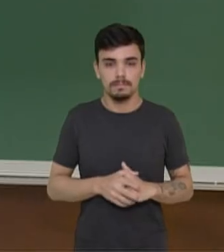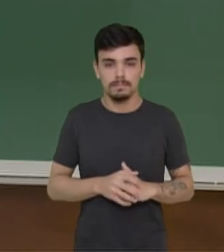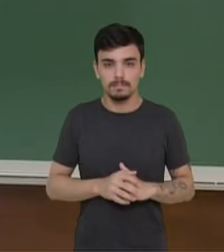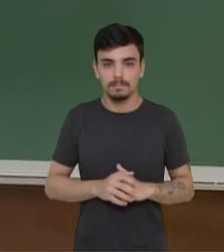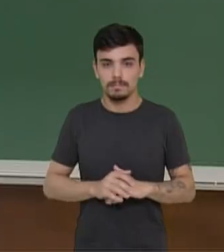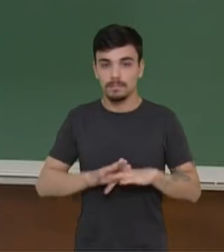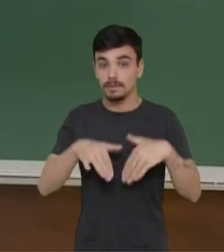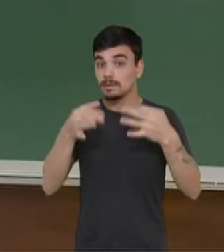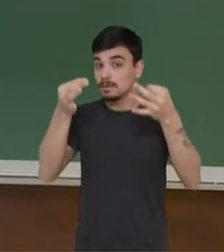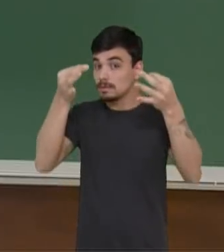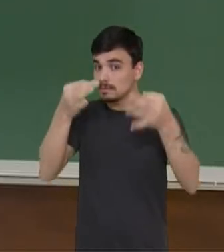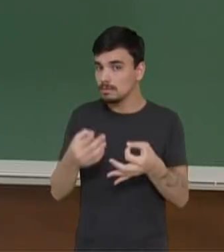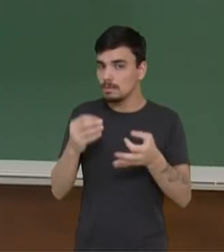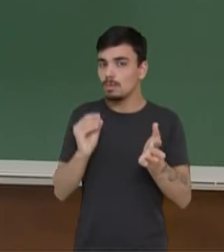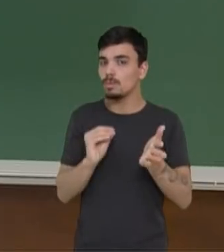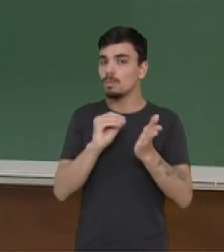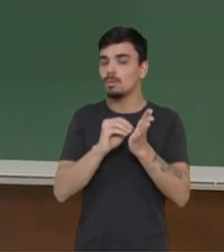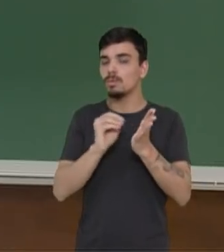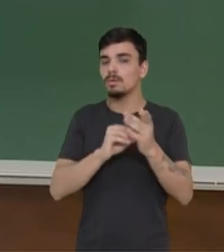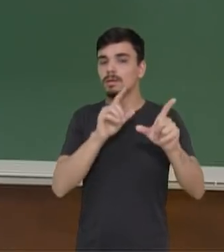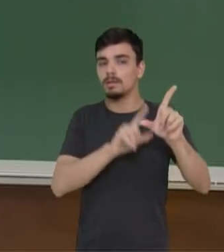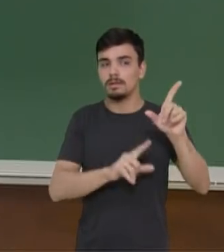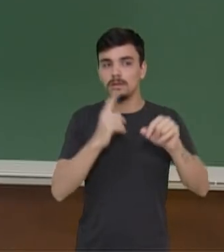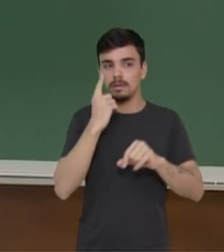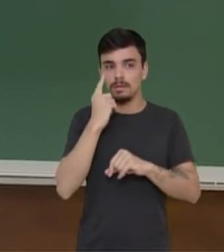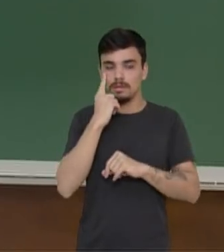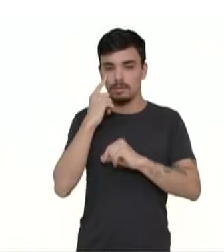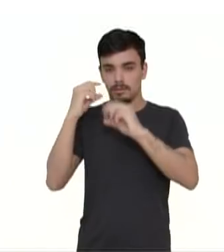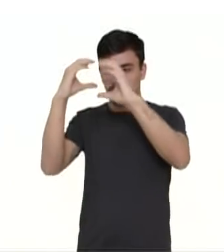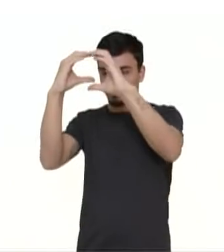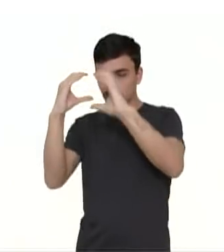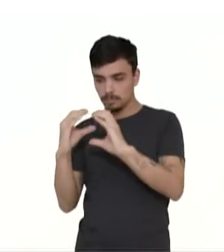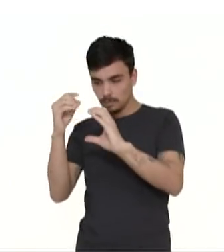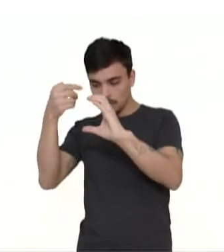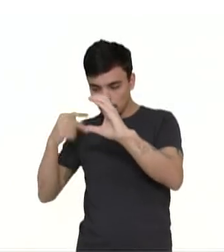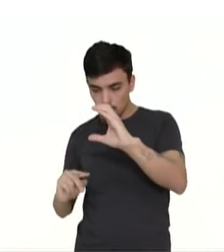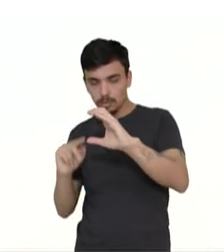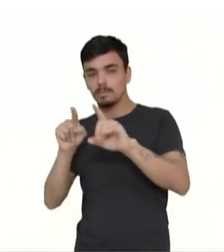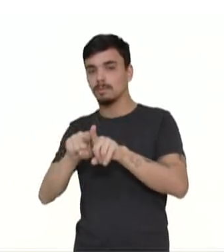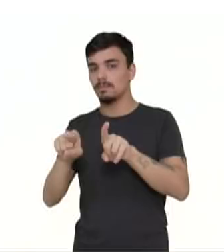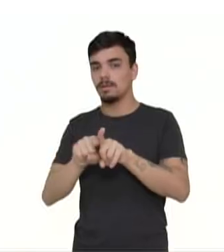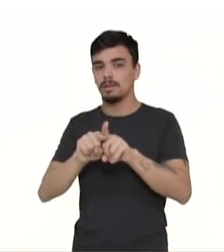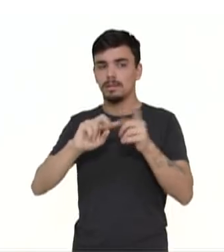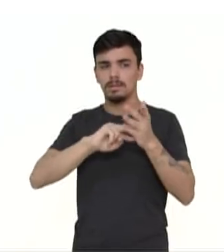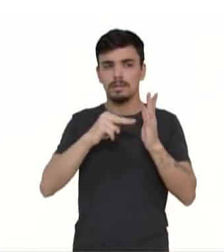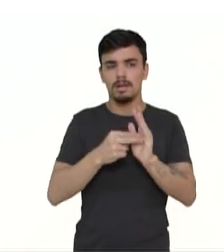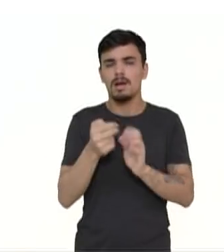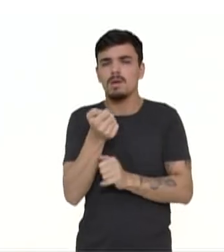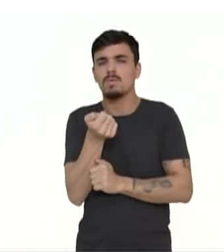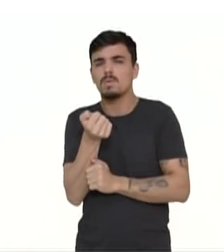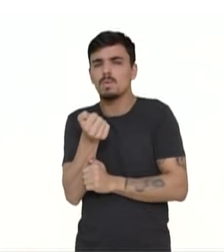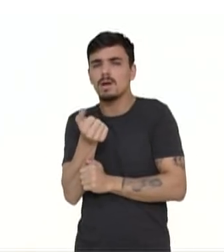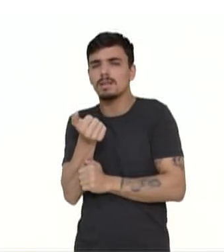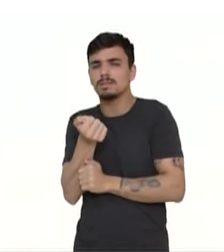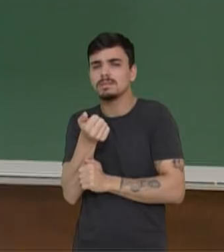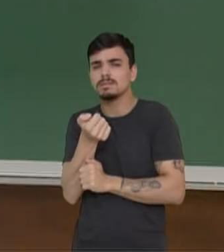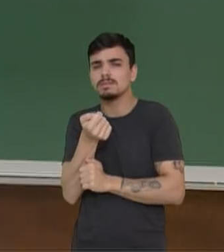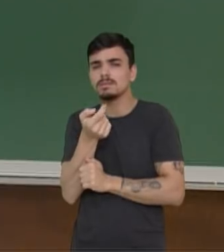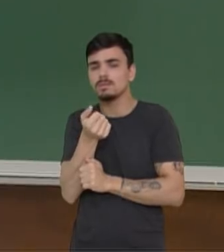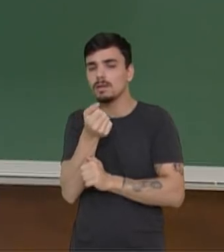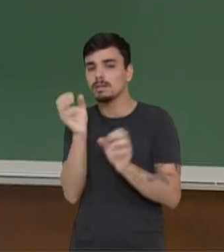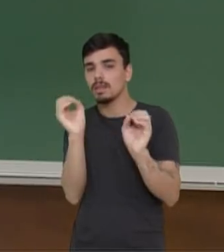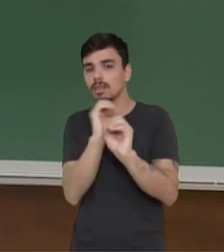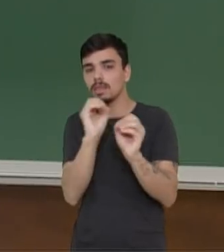E acertou quem assinalou a segunda proposta de alternativa. Quase nada é sinônimo de pouco, né? Então a gente tem que quase nada é uma